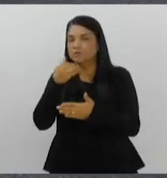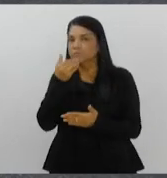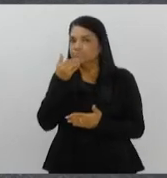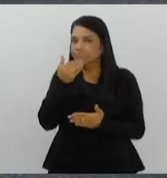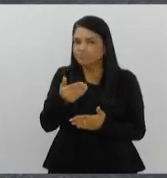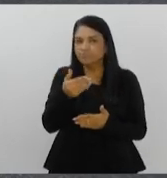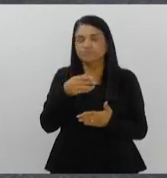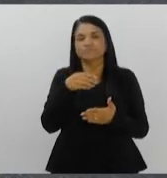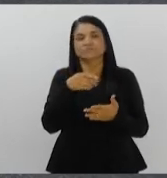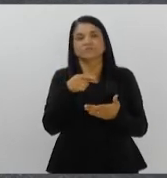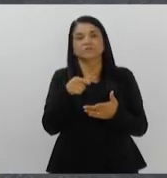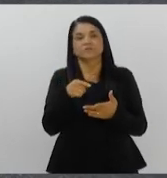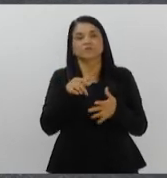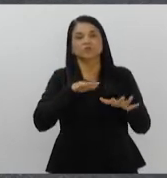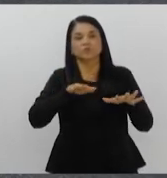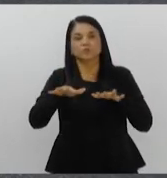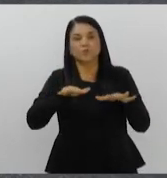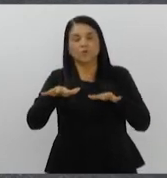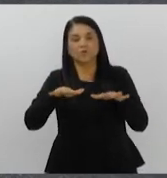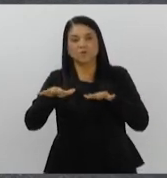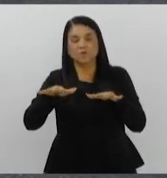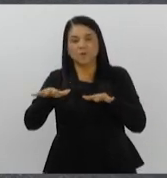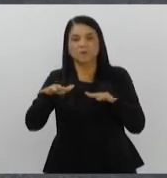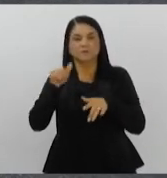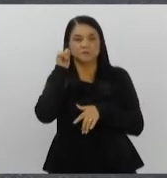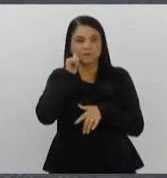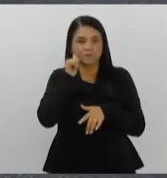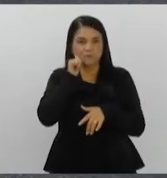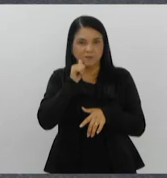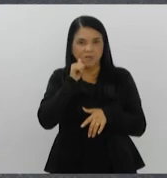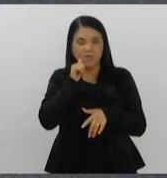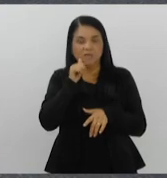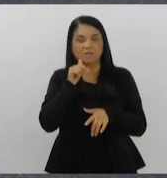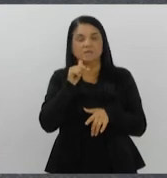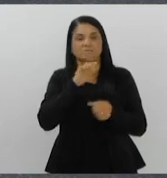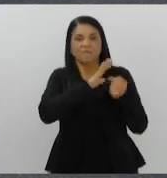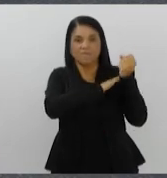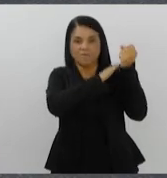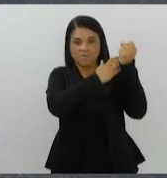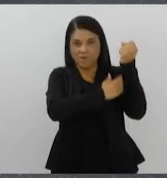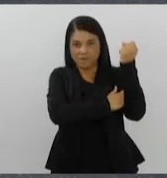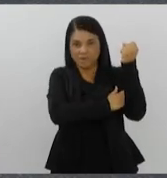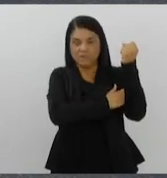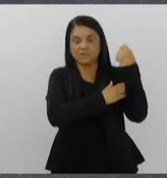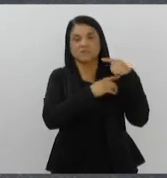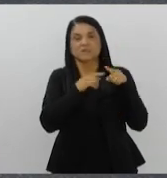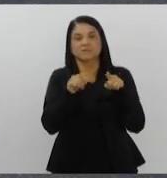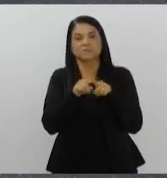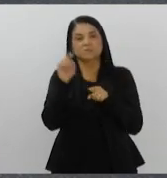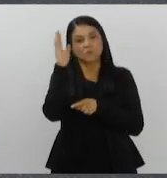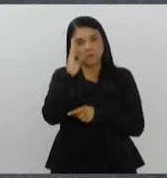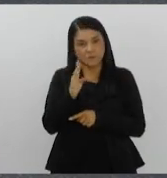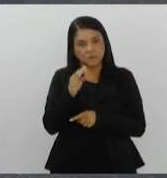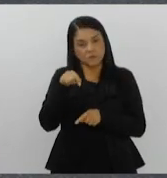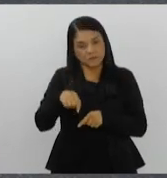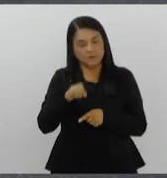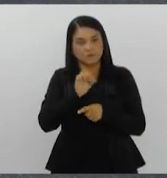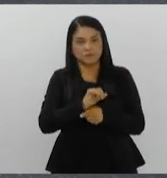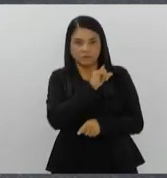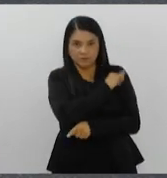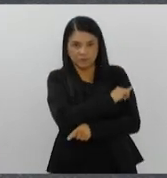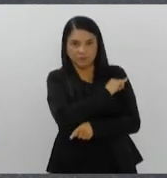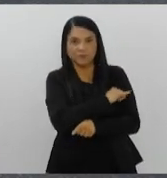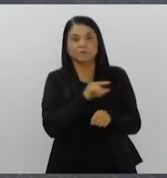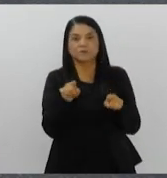reivindicação dos movimentos de mulheres e feministas brasileiros e aqui no estado do Rio de